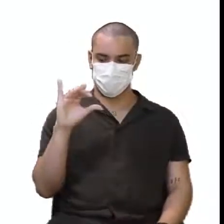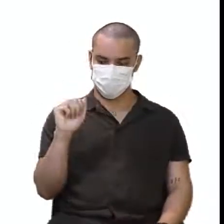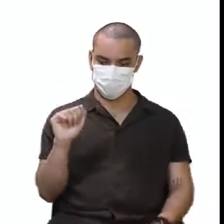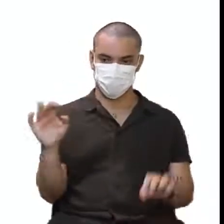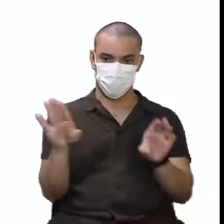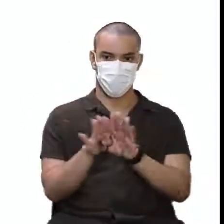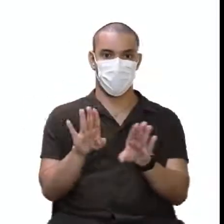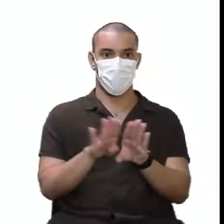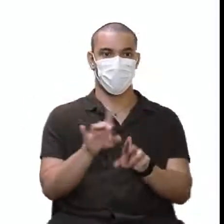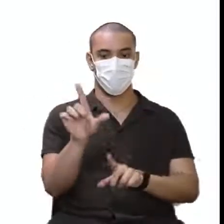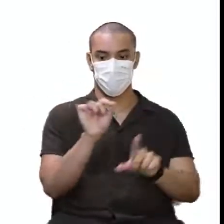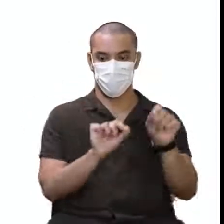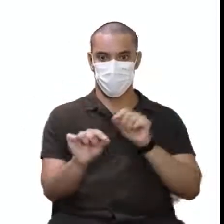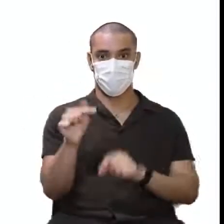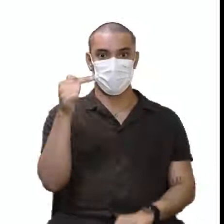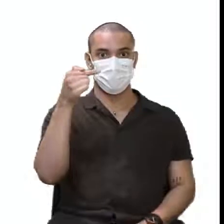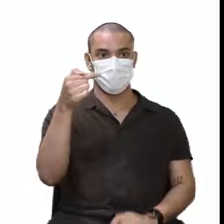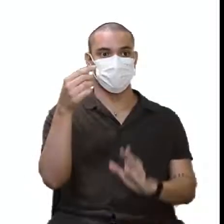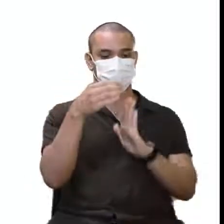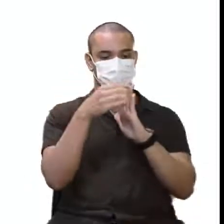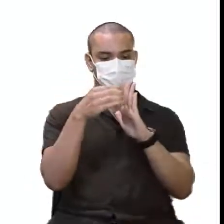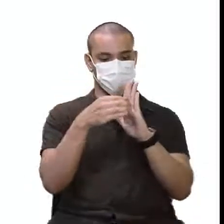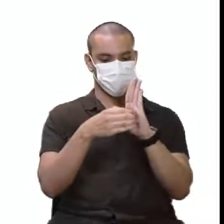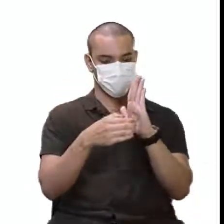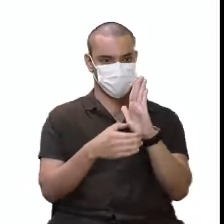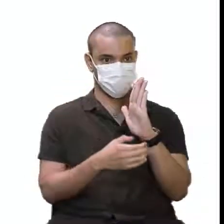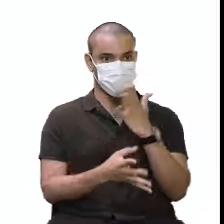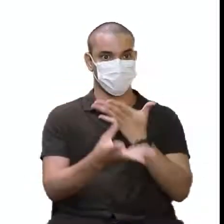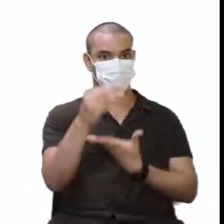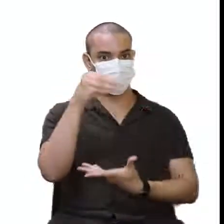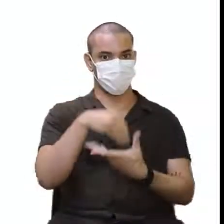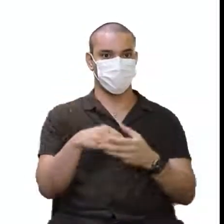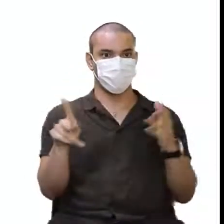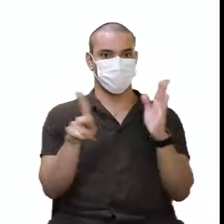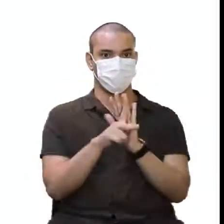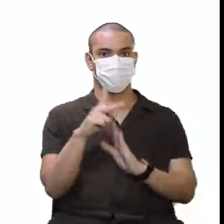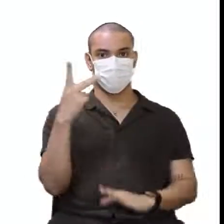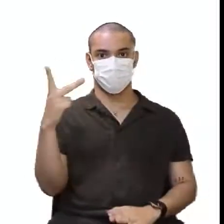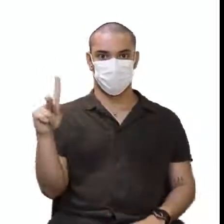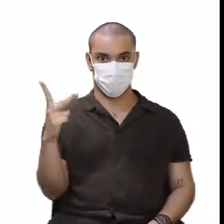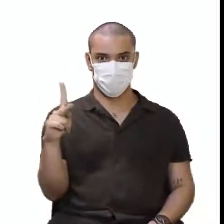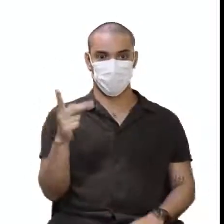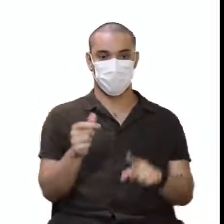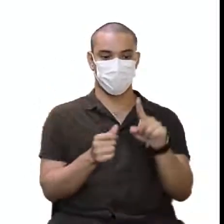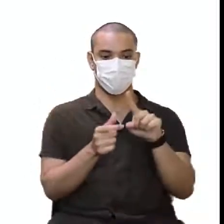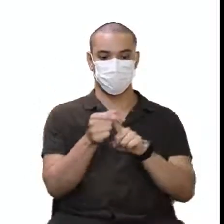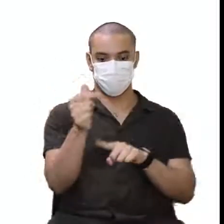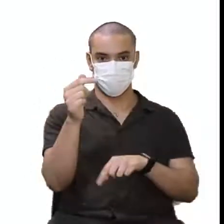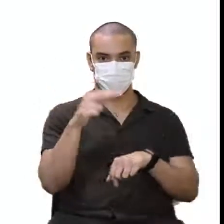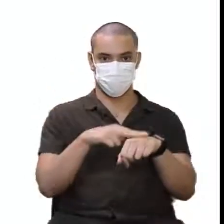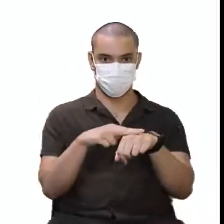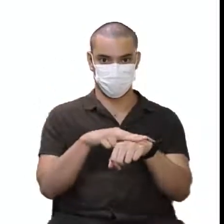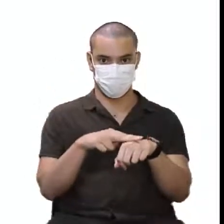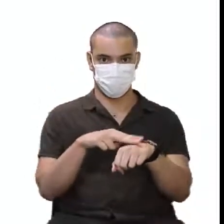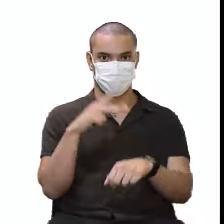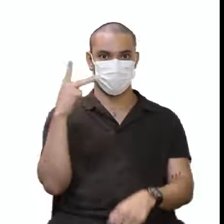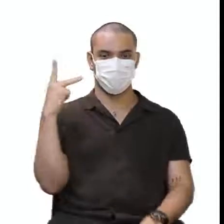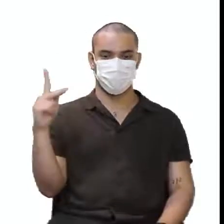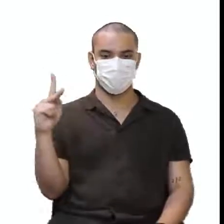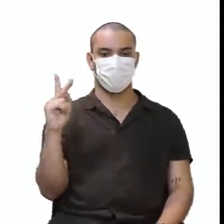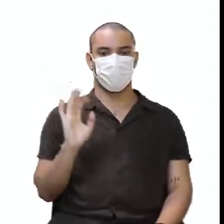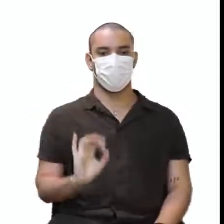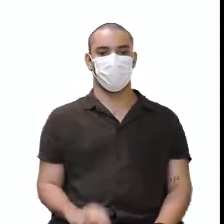ele selecionou ali 7 categorias da Pisum sativum, que é a espécie de leguminosa que ele escolheu, a